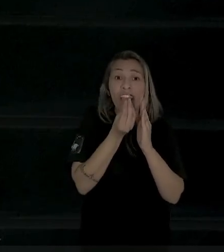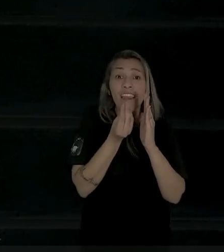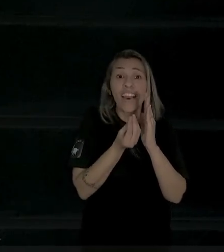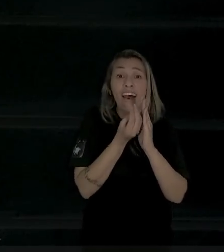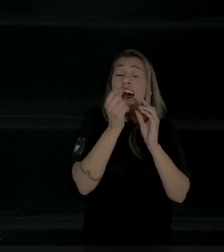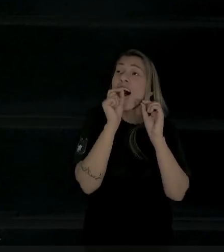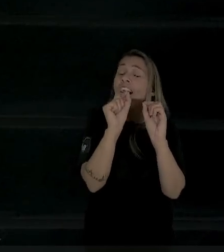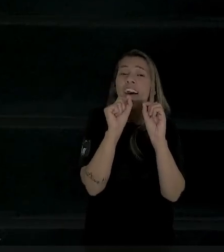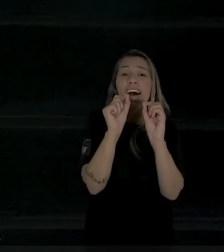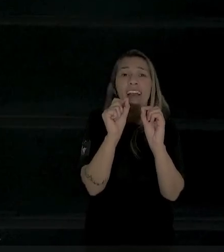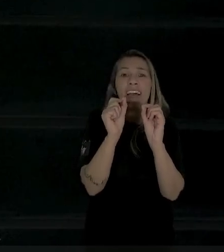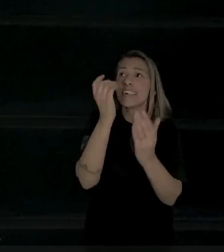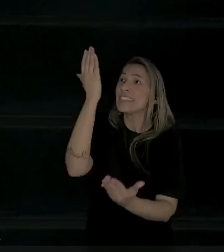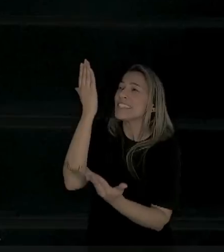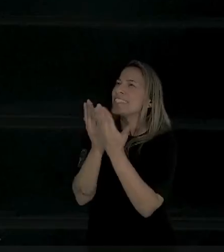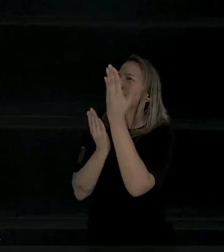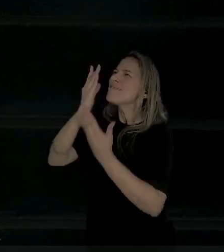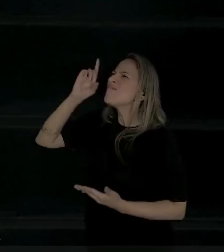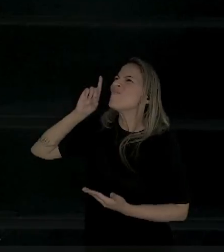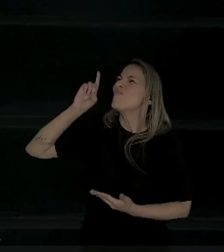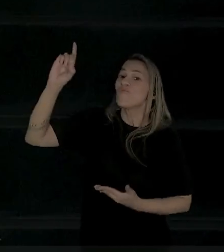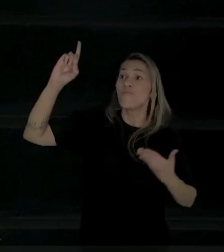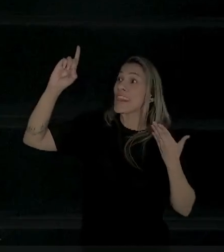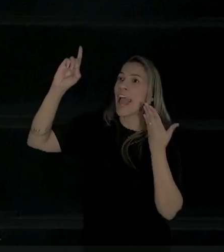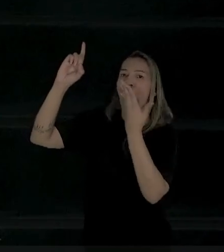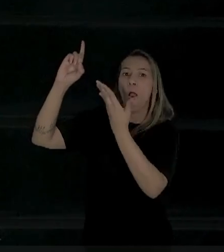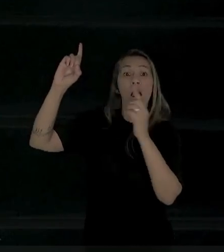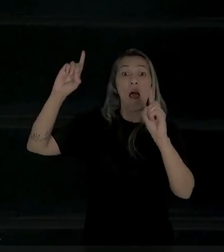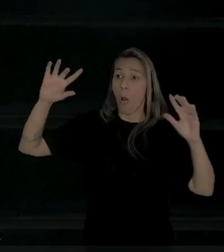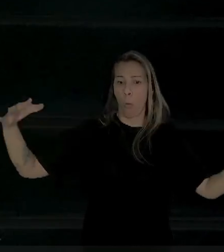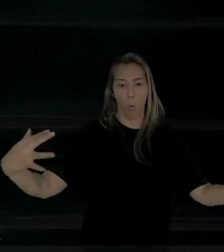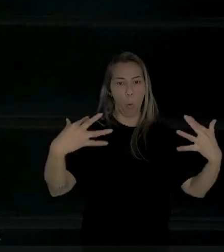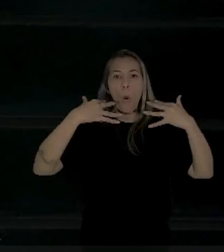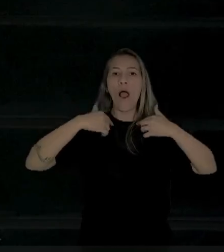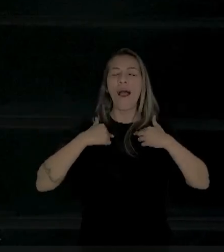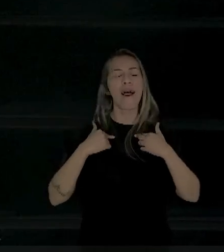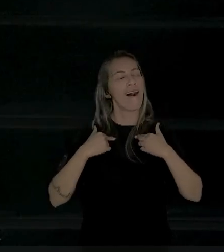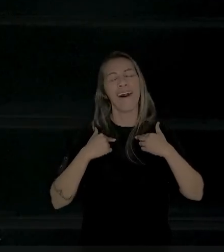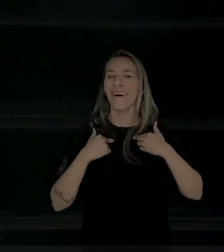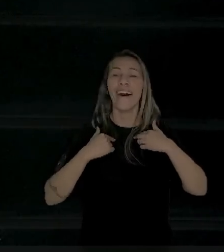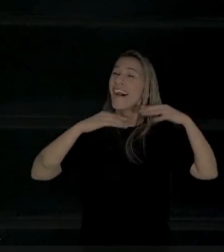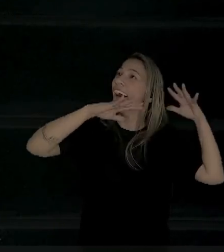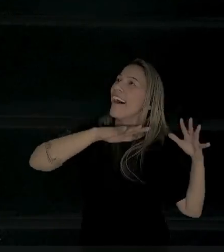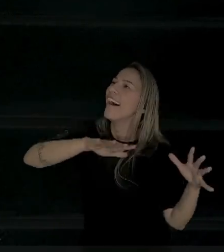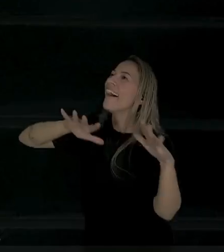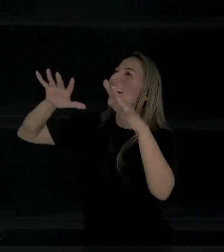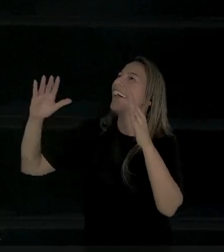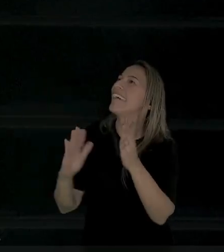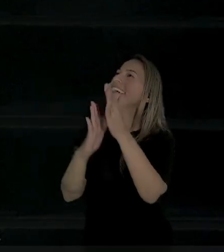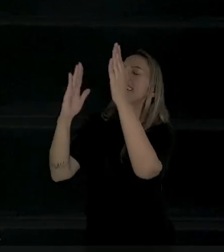comunidade cristã para você servir ao Rei dos Reis, Senhor dos Senhores. Se a caverna, se o vento, o